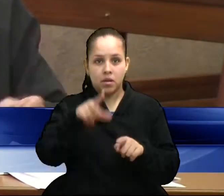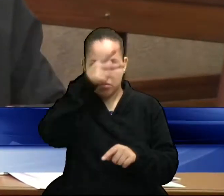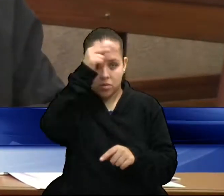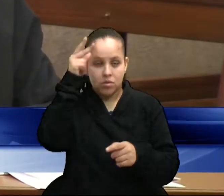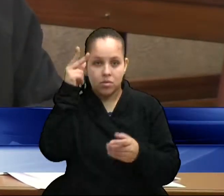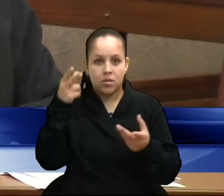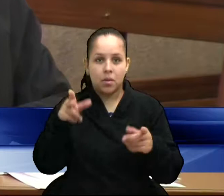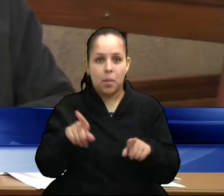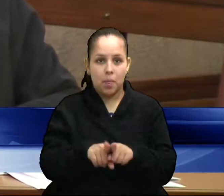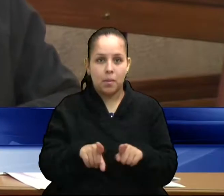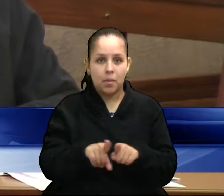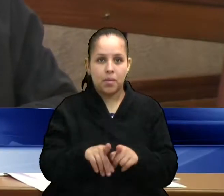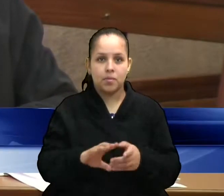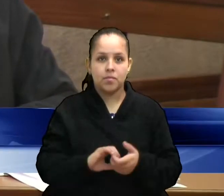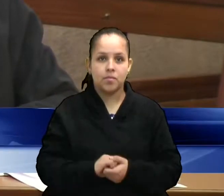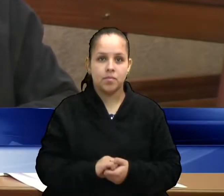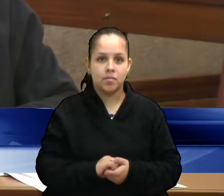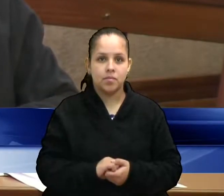ter os números